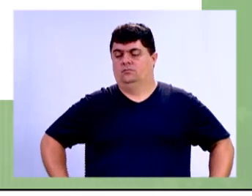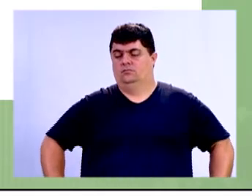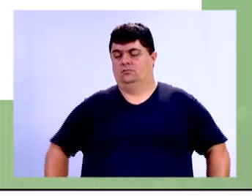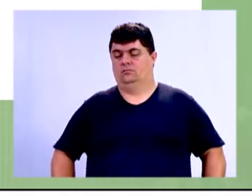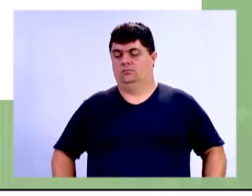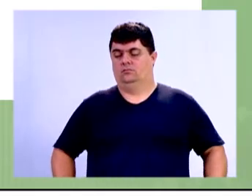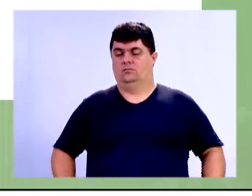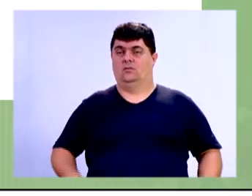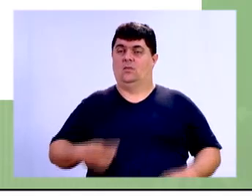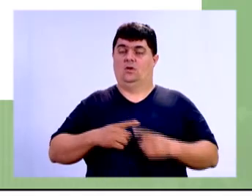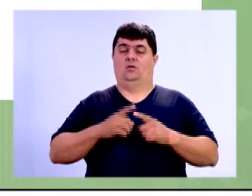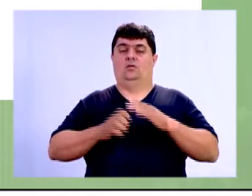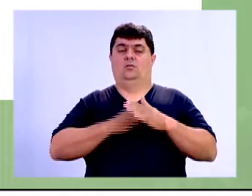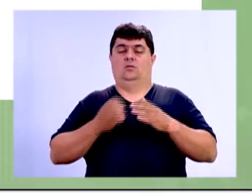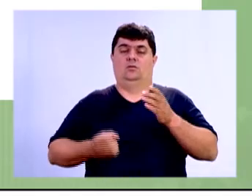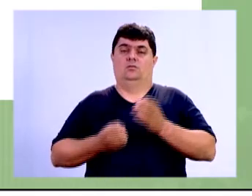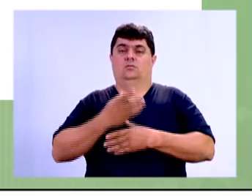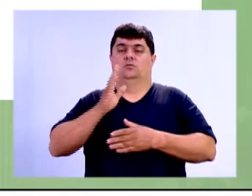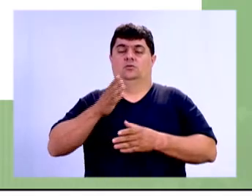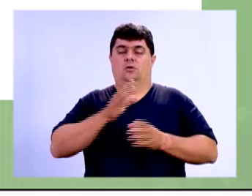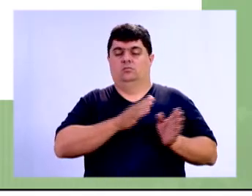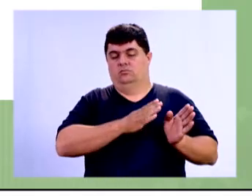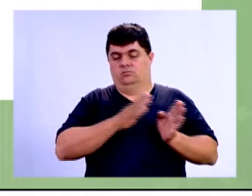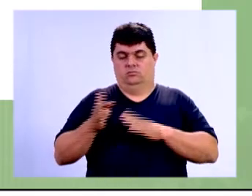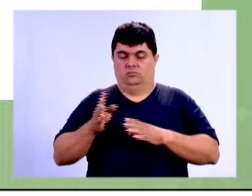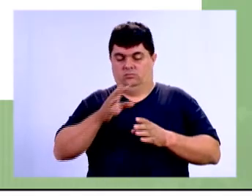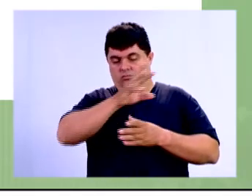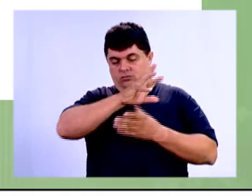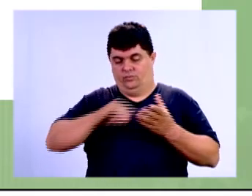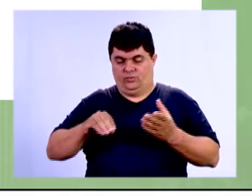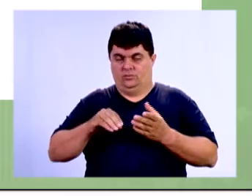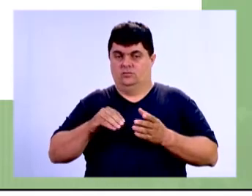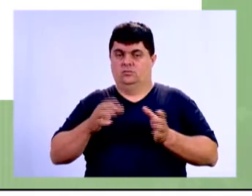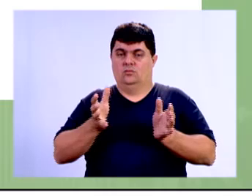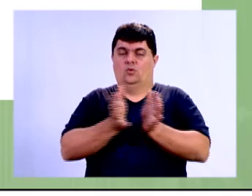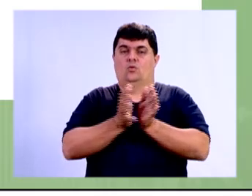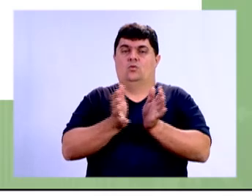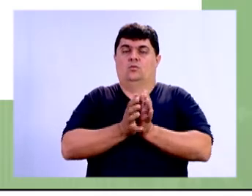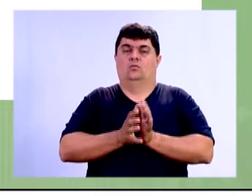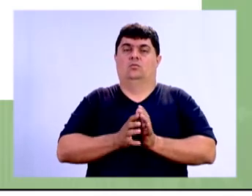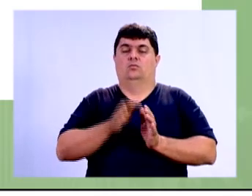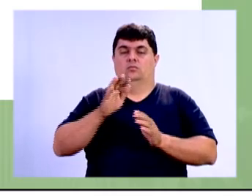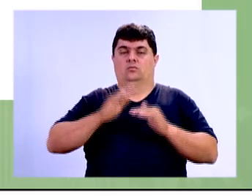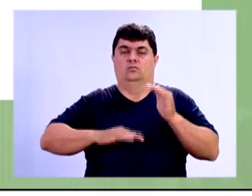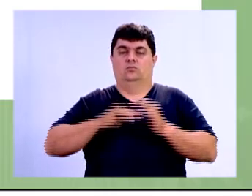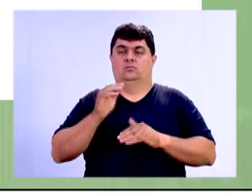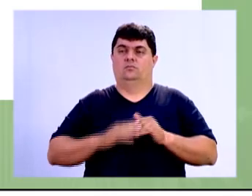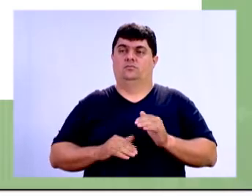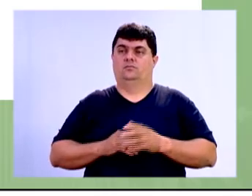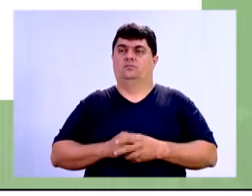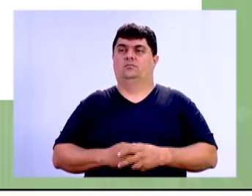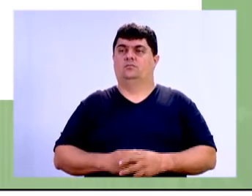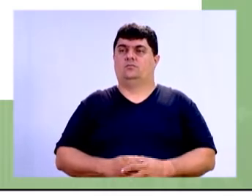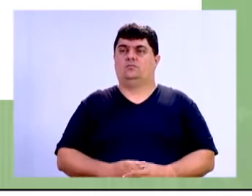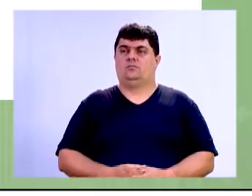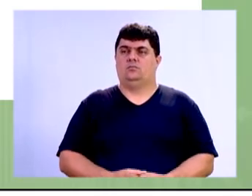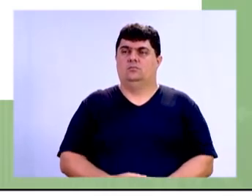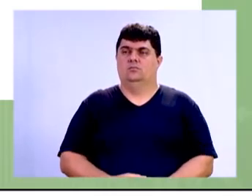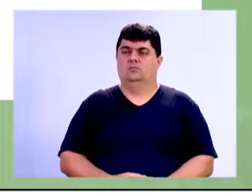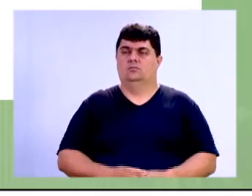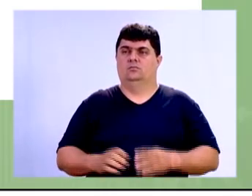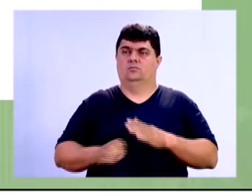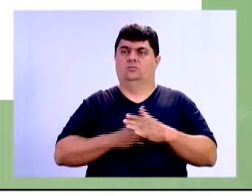que eu precisar criar uma empresa, ele já criar uma coleção de objetos do tipo funcionário. Então, gente, olha lá, a